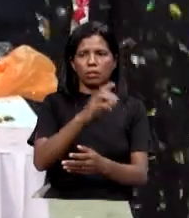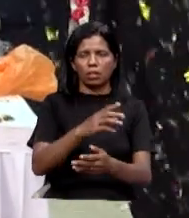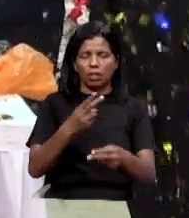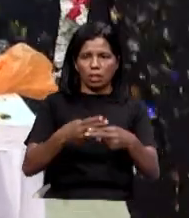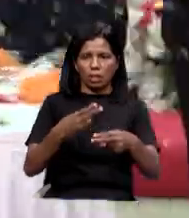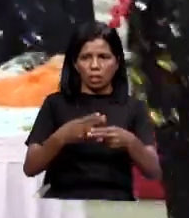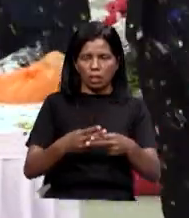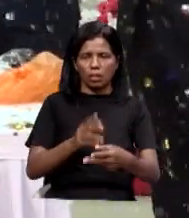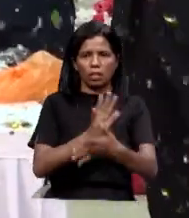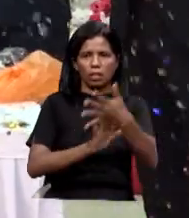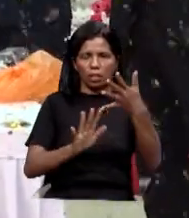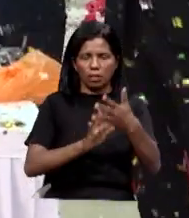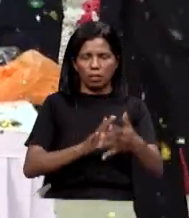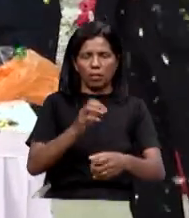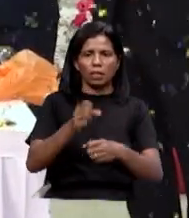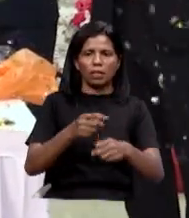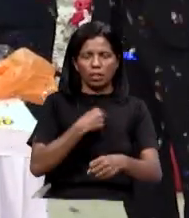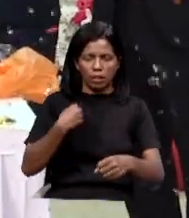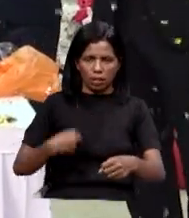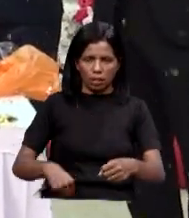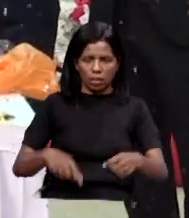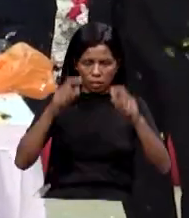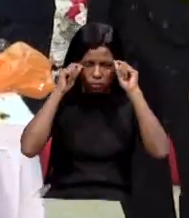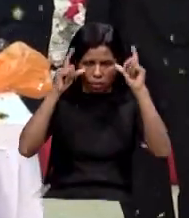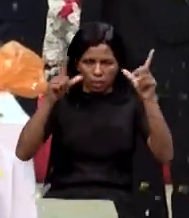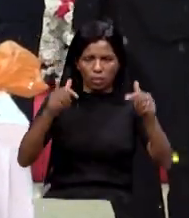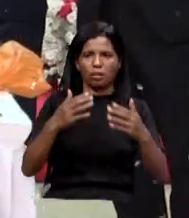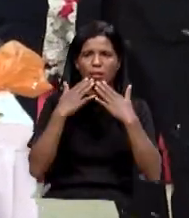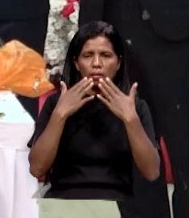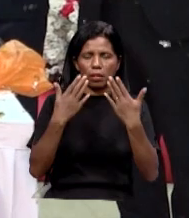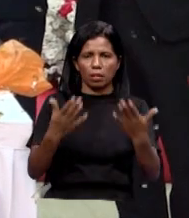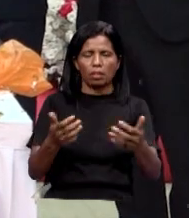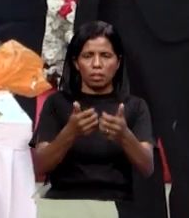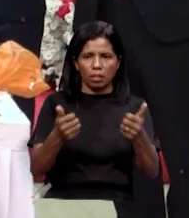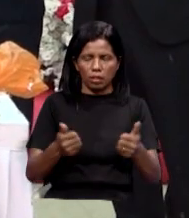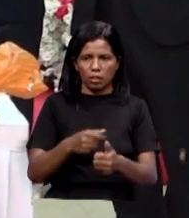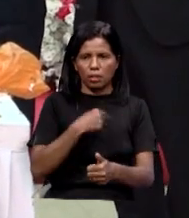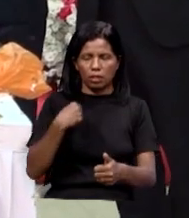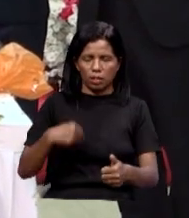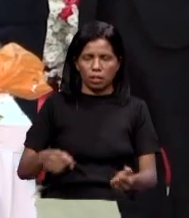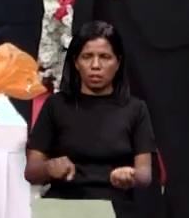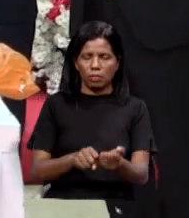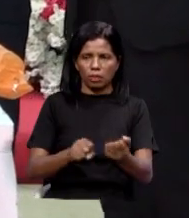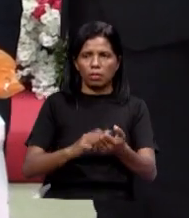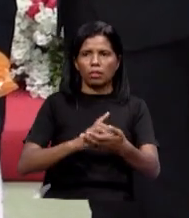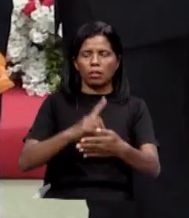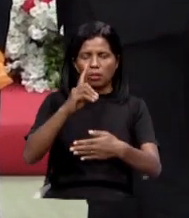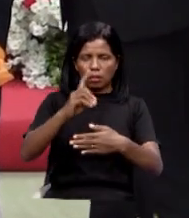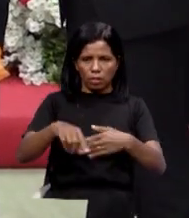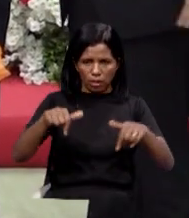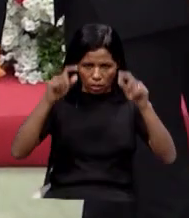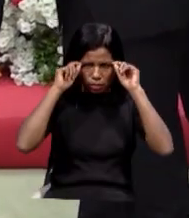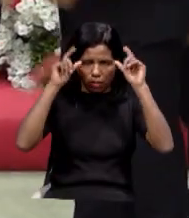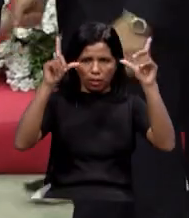congratula aniversário à Associação Chinesa União Timor-Leste, no mos agradece à Associação Chinesa em apoio para desenvolvimento e a